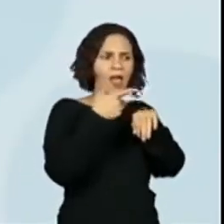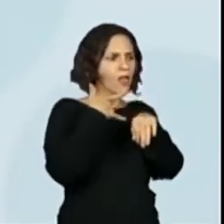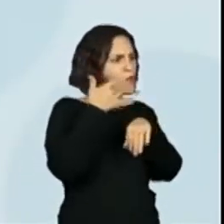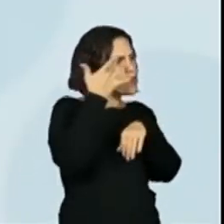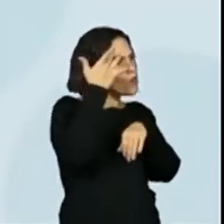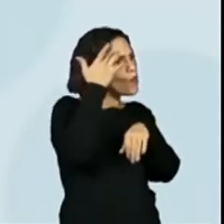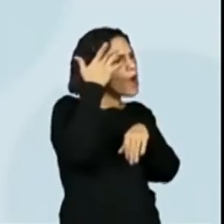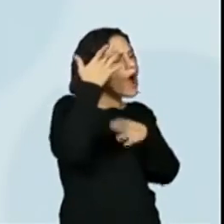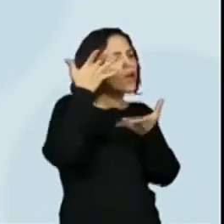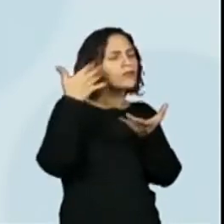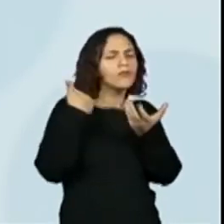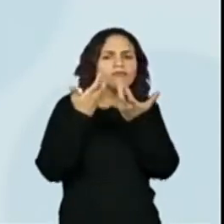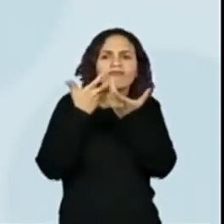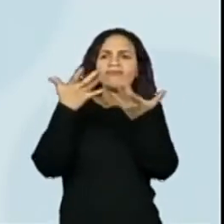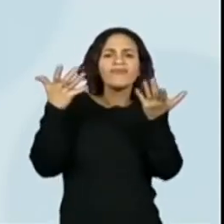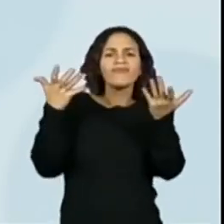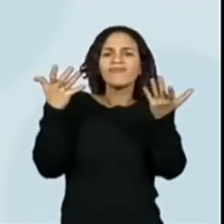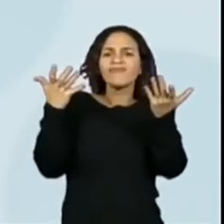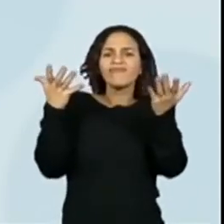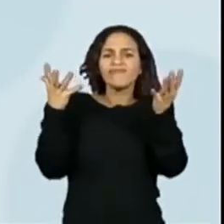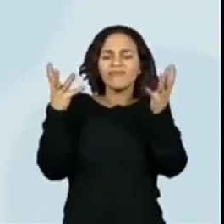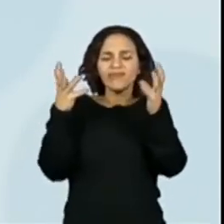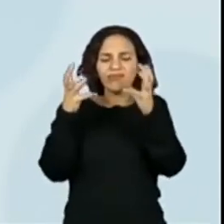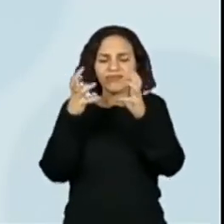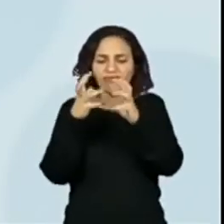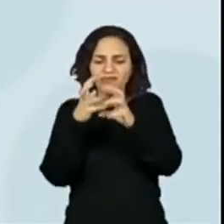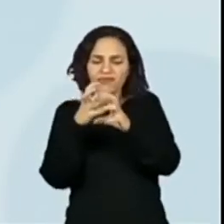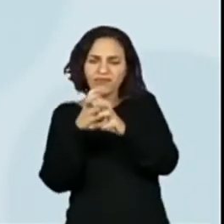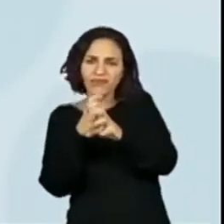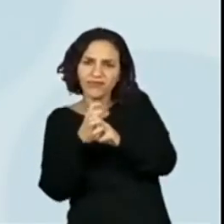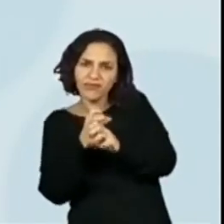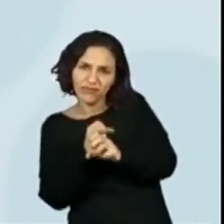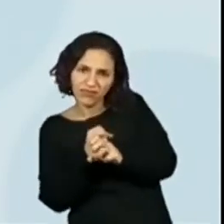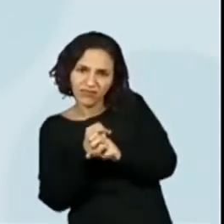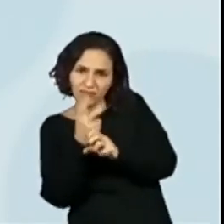mais a brilhar, nem cheia.